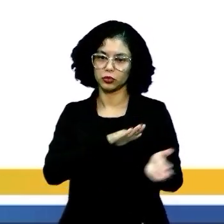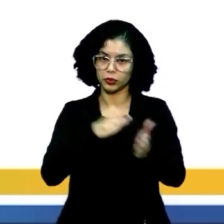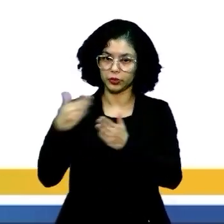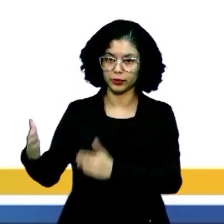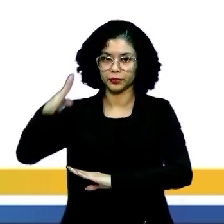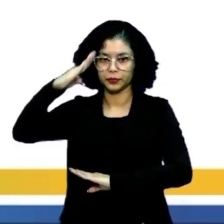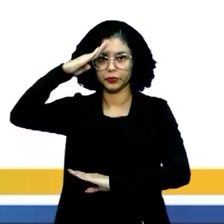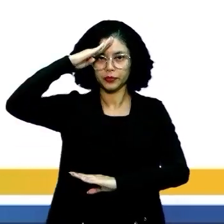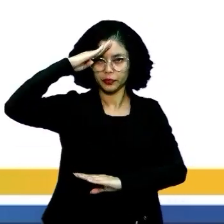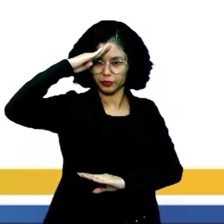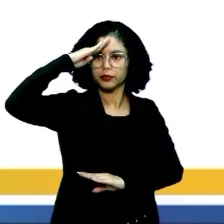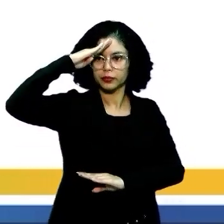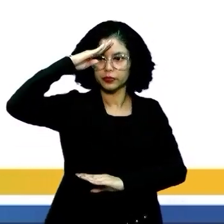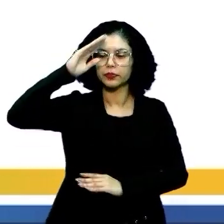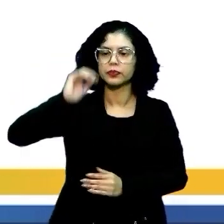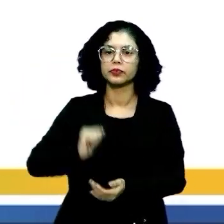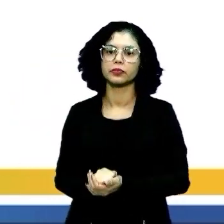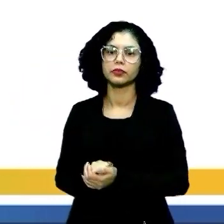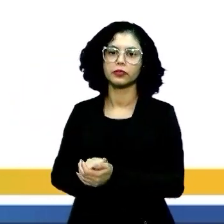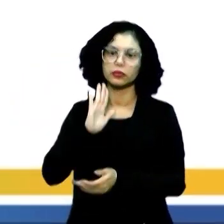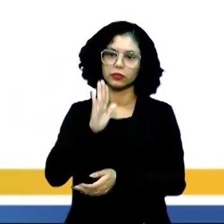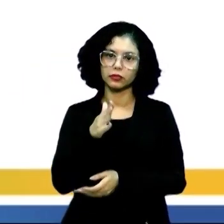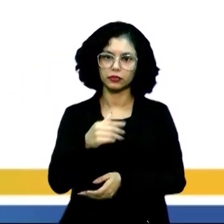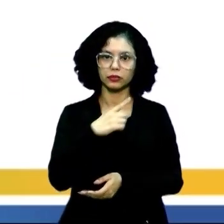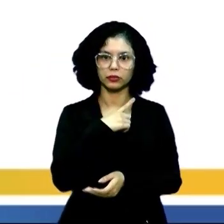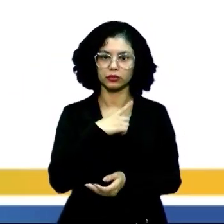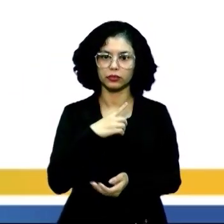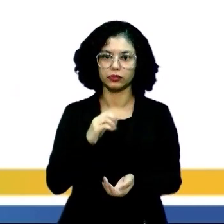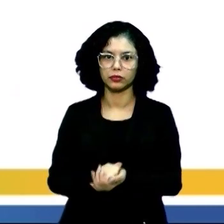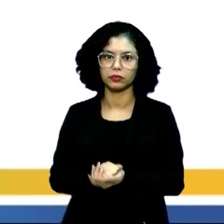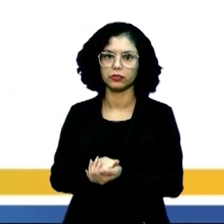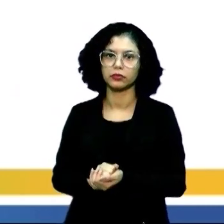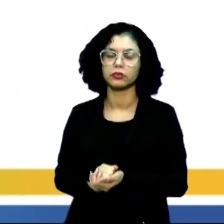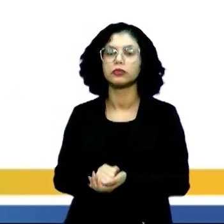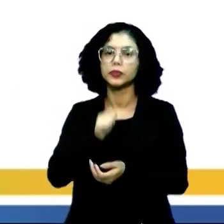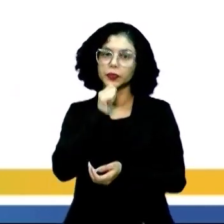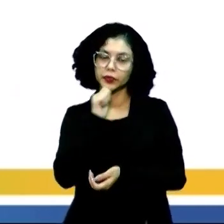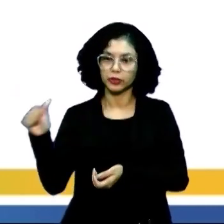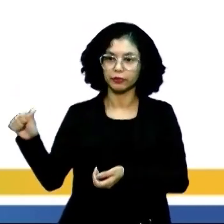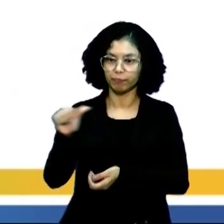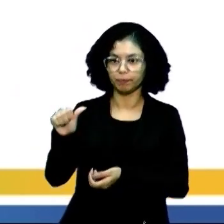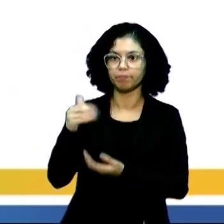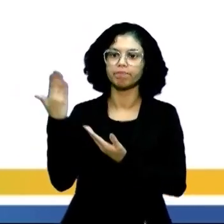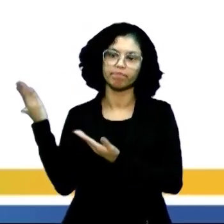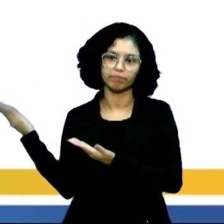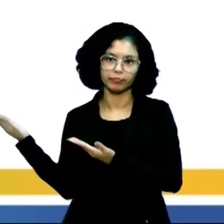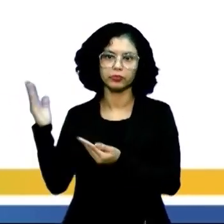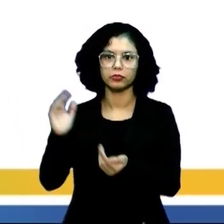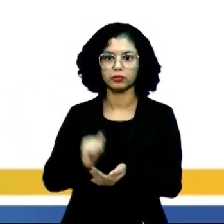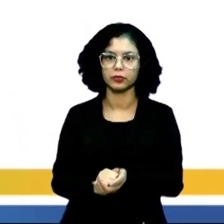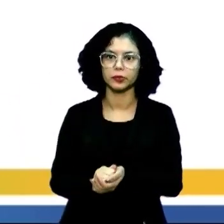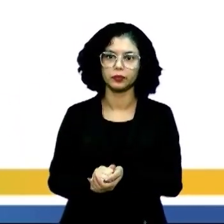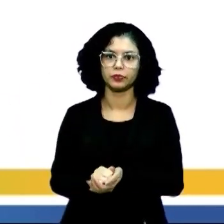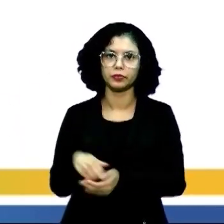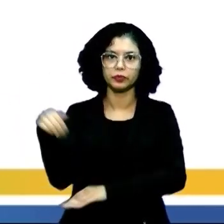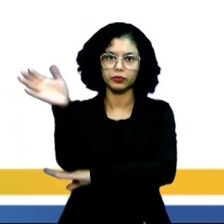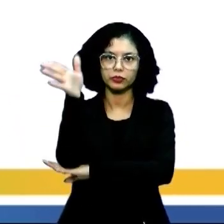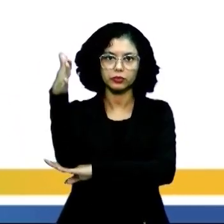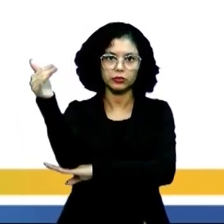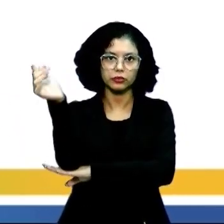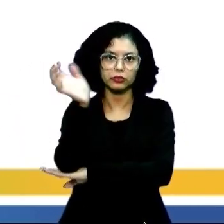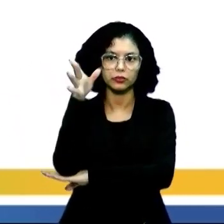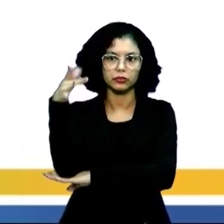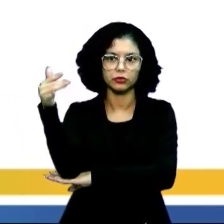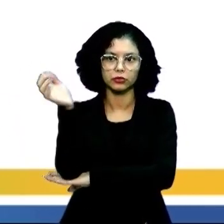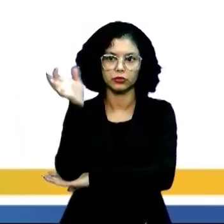exército dos Estados Unidos, já em território, por exemplo, afegão, e a gente vê, por exemplo, a bandeira dos Estados